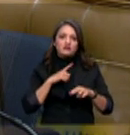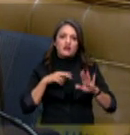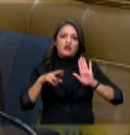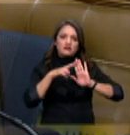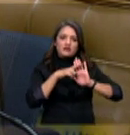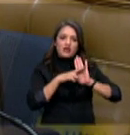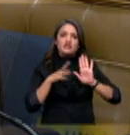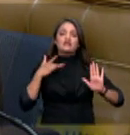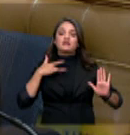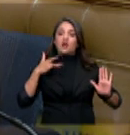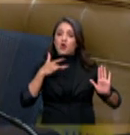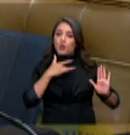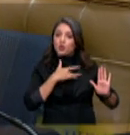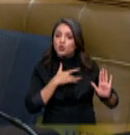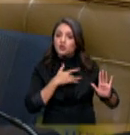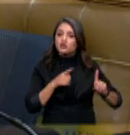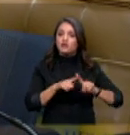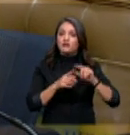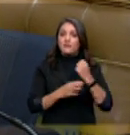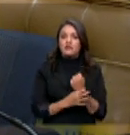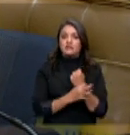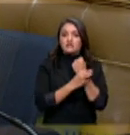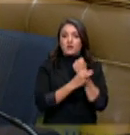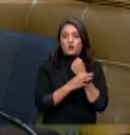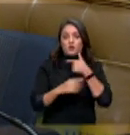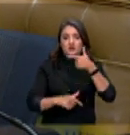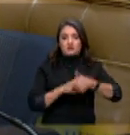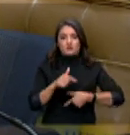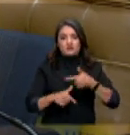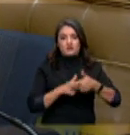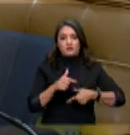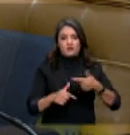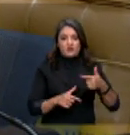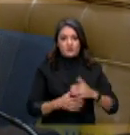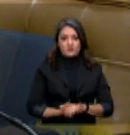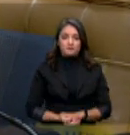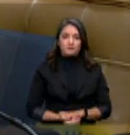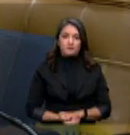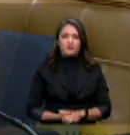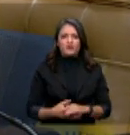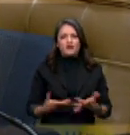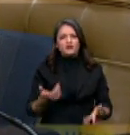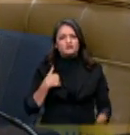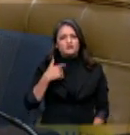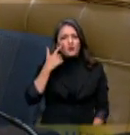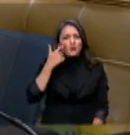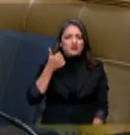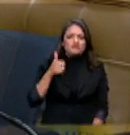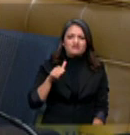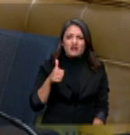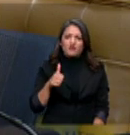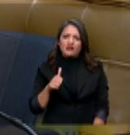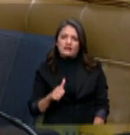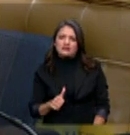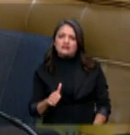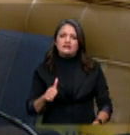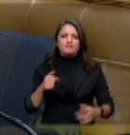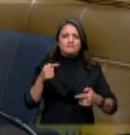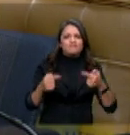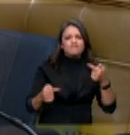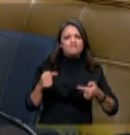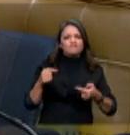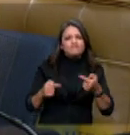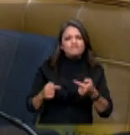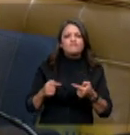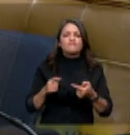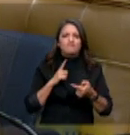normas de saúde e segurança do trabalho. Examinando a controvérsia que está sendo colocada à